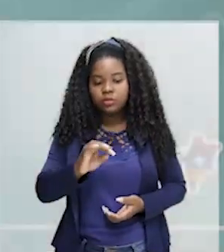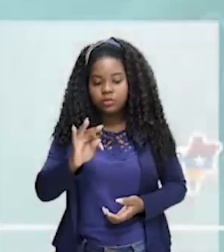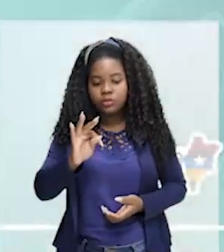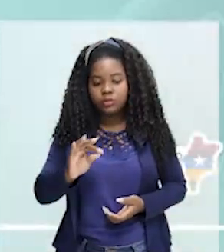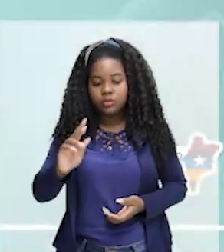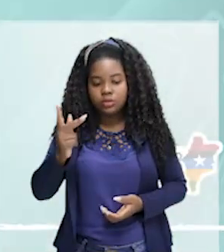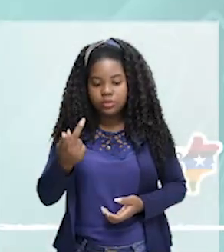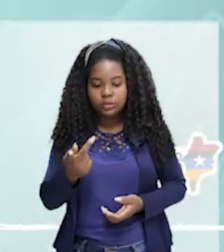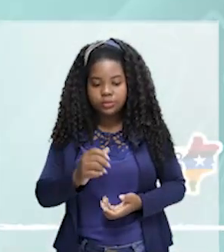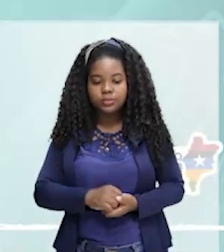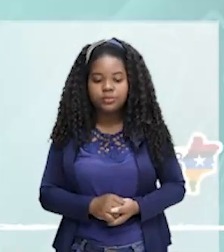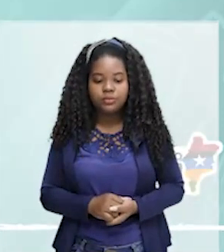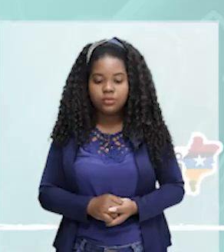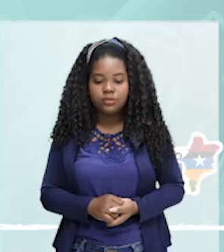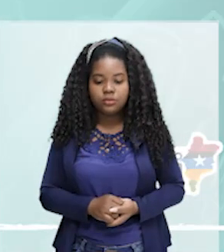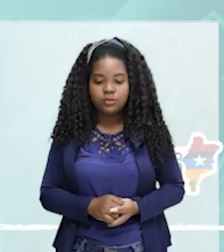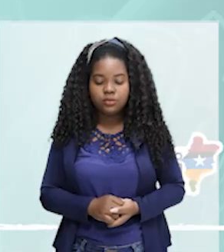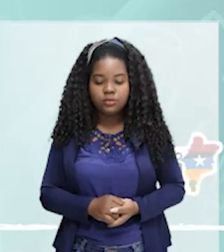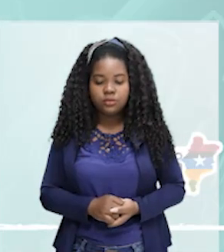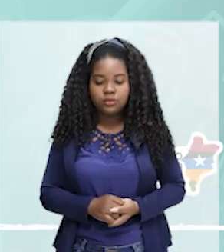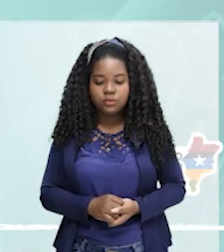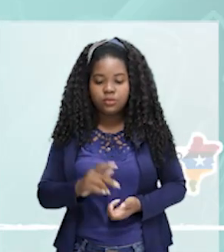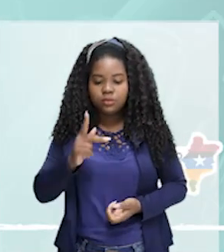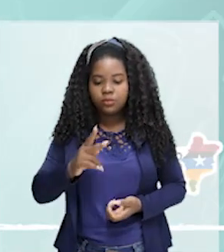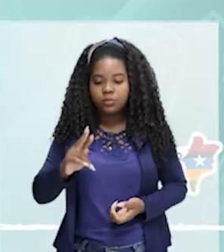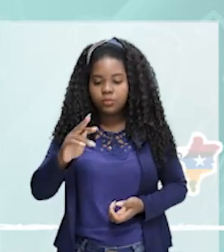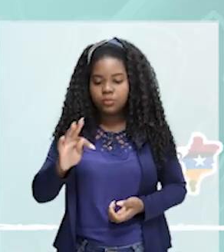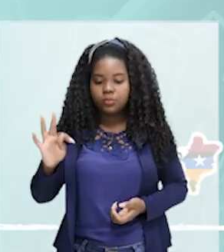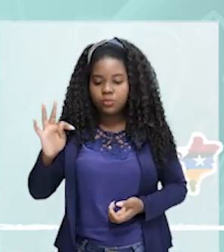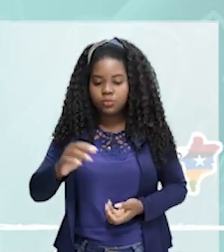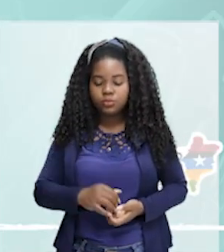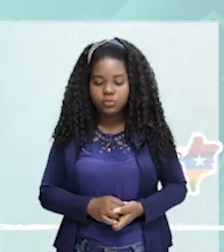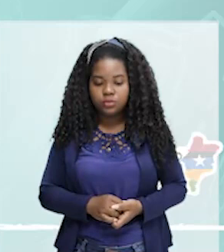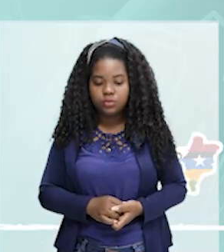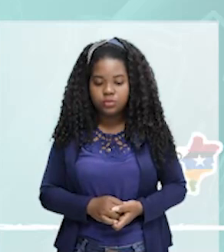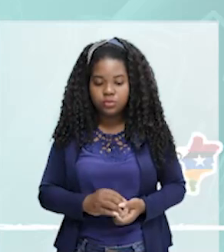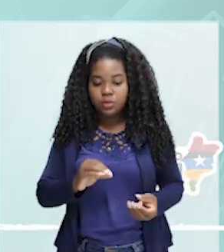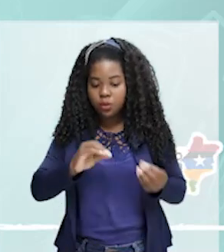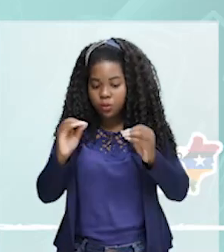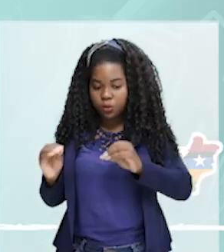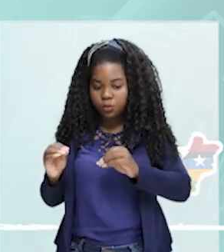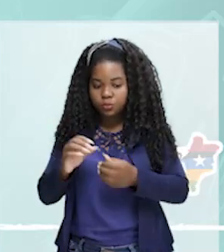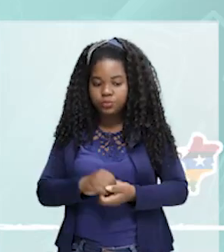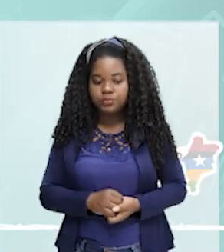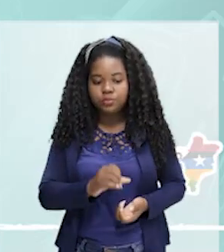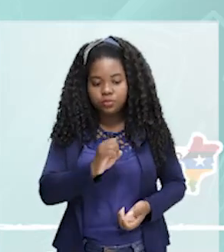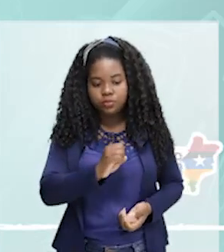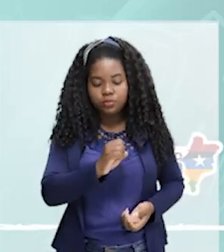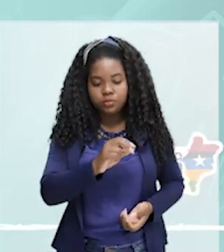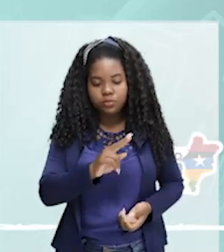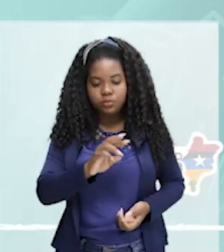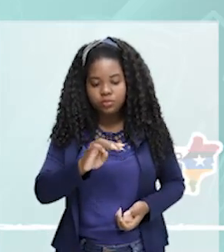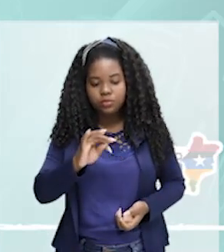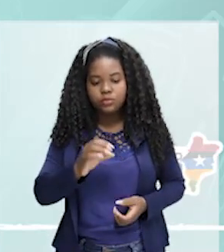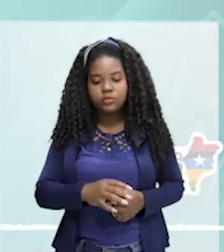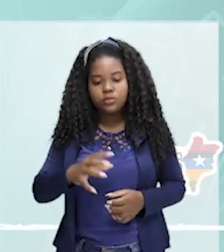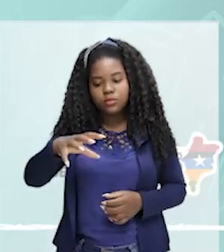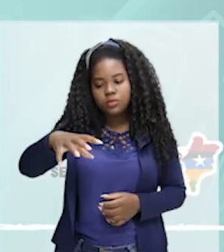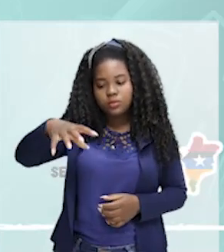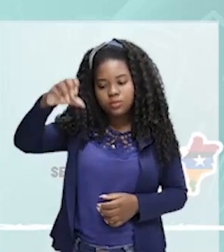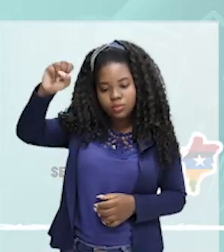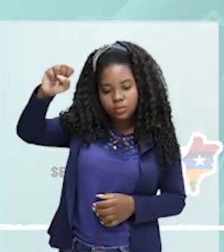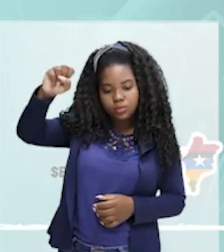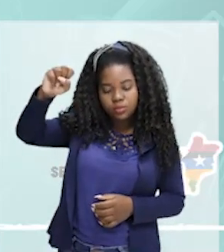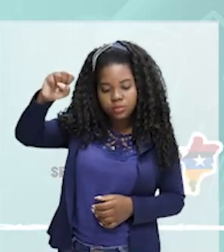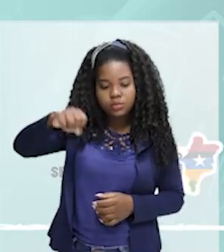on significa calçar ou vestir, ou colocar. Então, no caso, switch off the light, desligue a luz. Eu